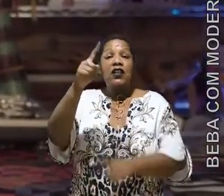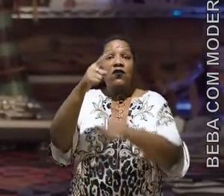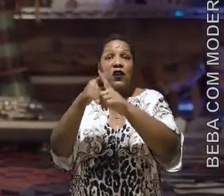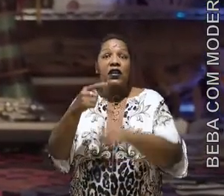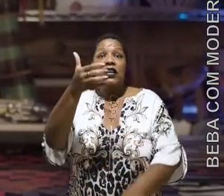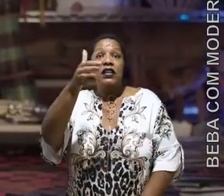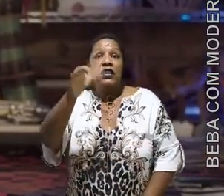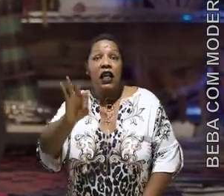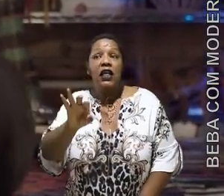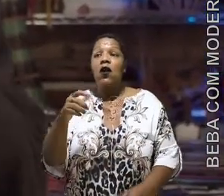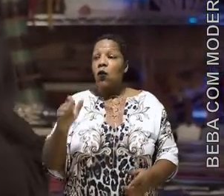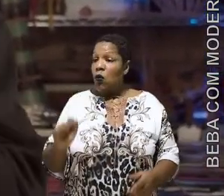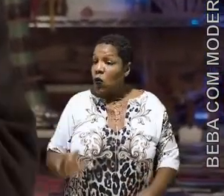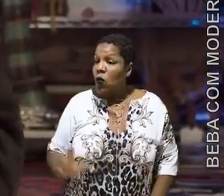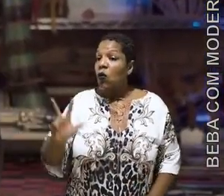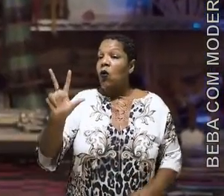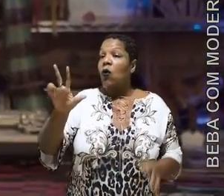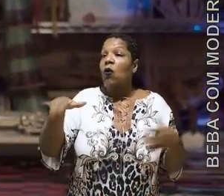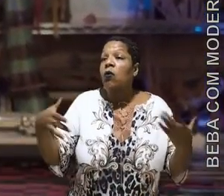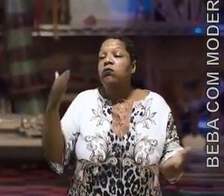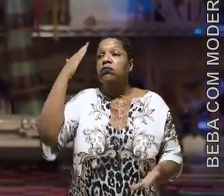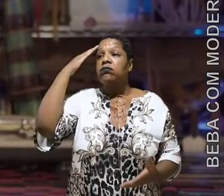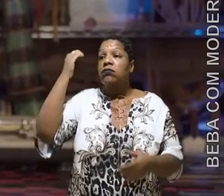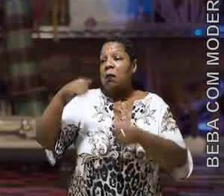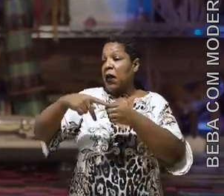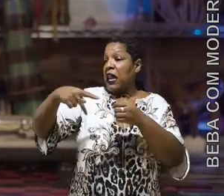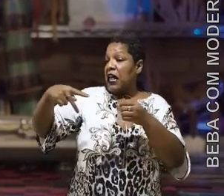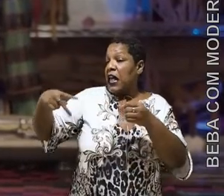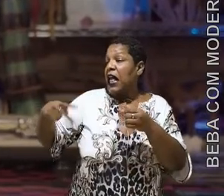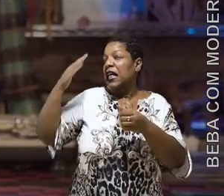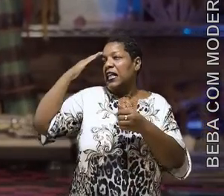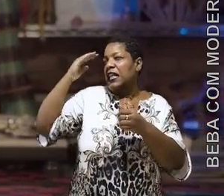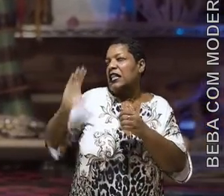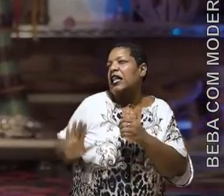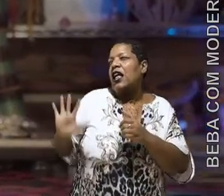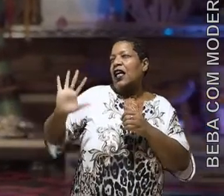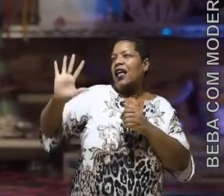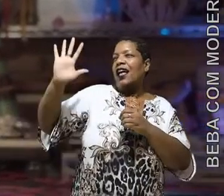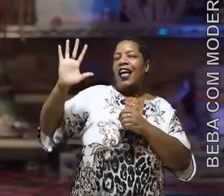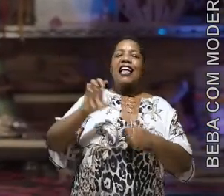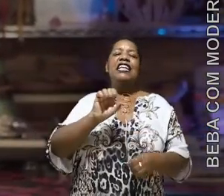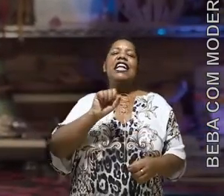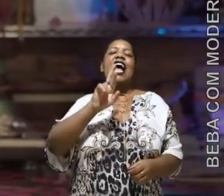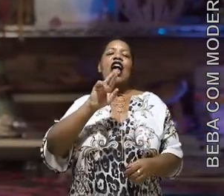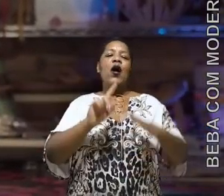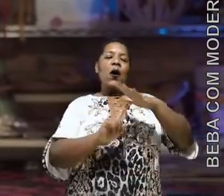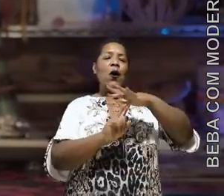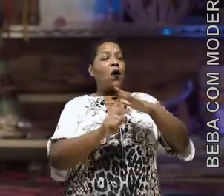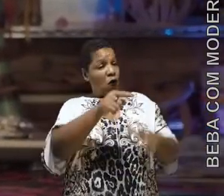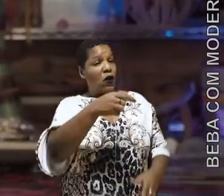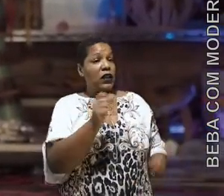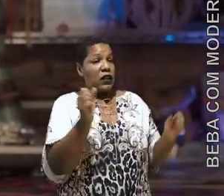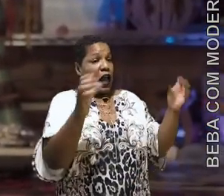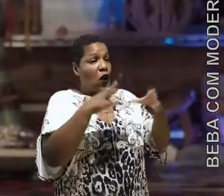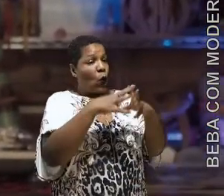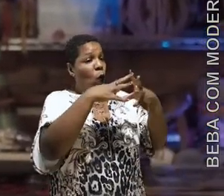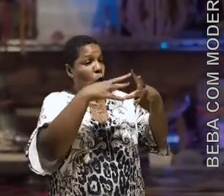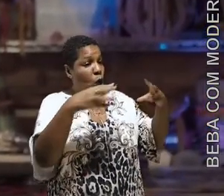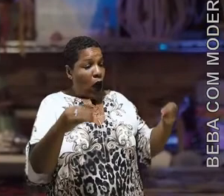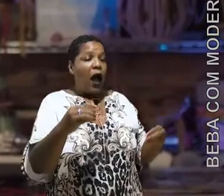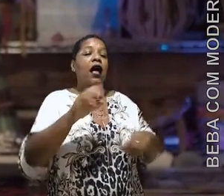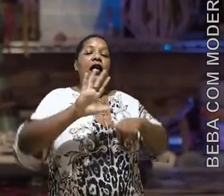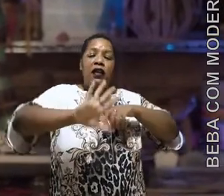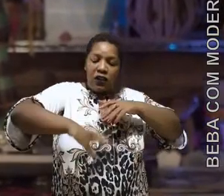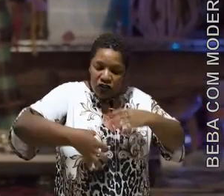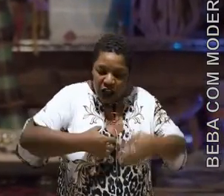Gol só vou das vezes vens o perigo todo esse processo dessa casa Periferia Soberana roupas o sarau da brasa um moleque